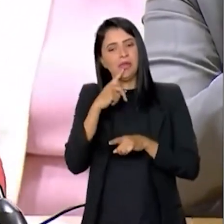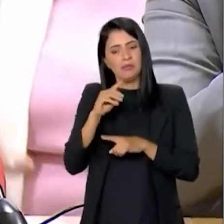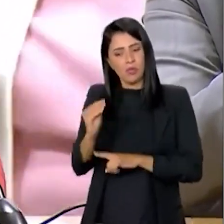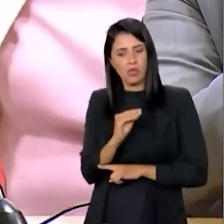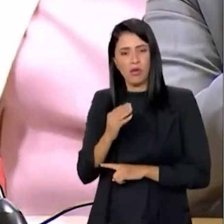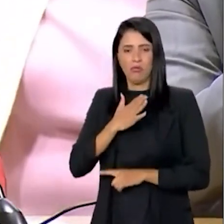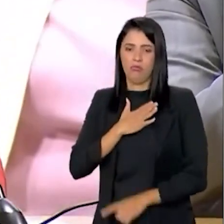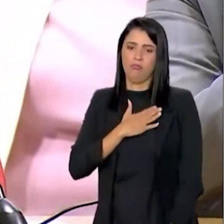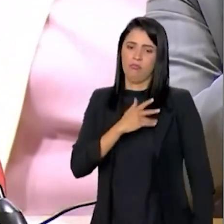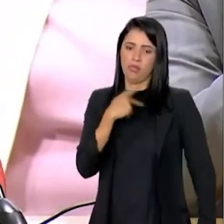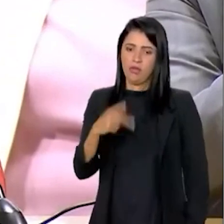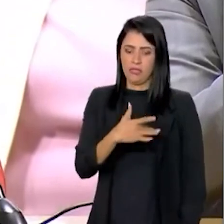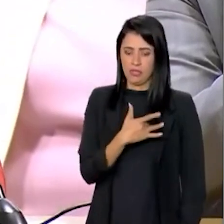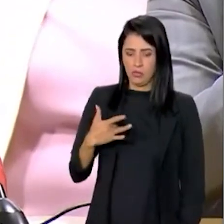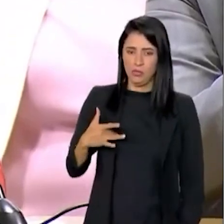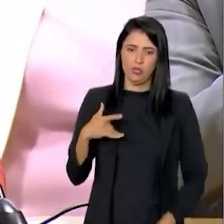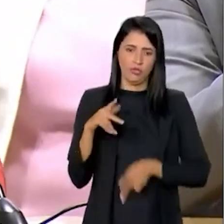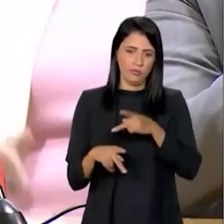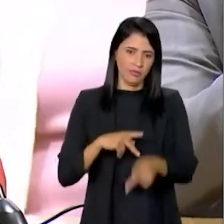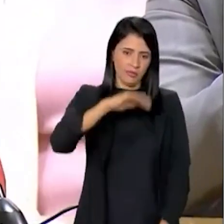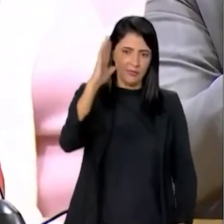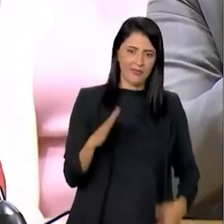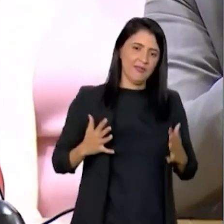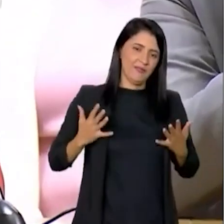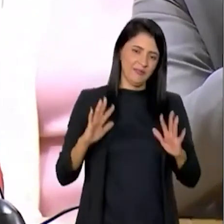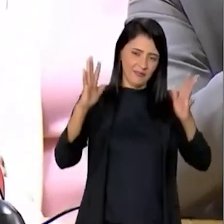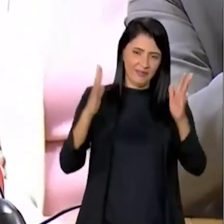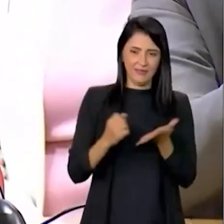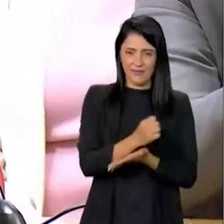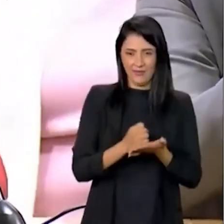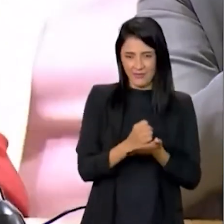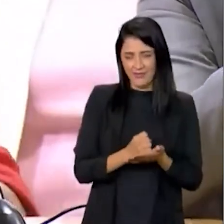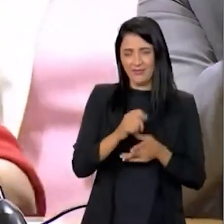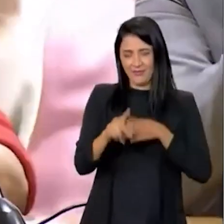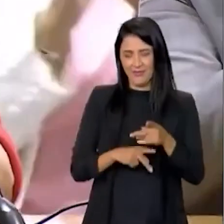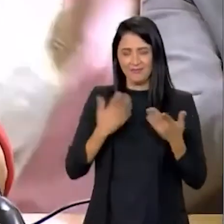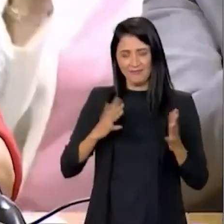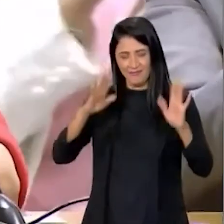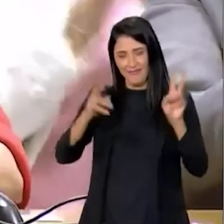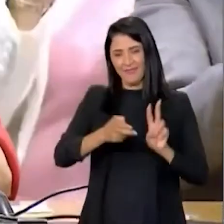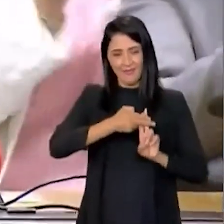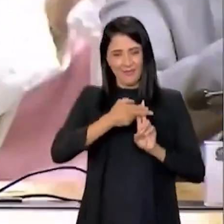à saúde da população brasileira. Viva o Farmácia Popular, viva o SUS!